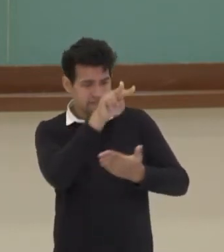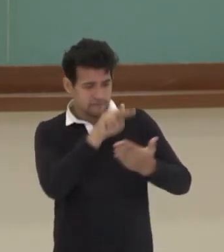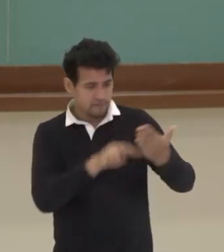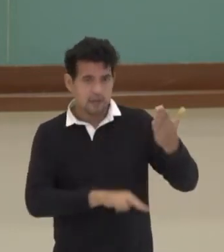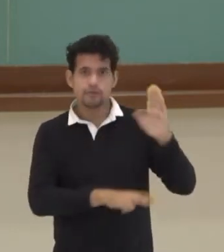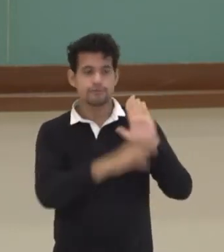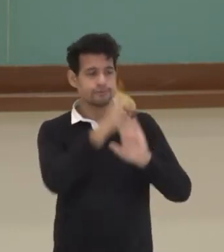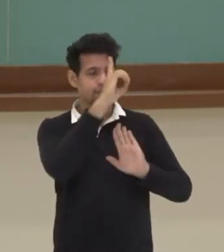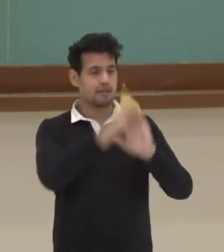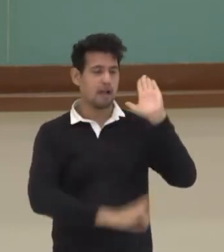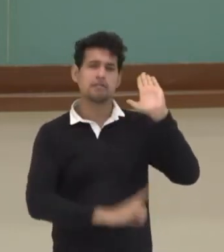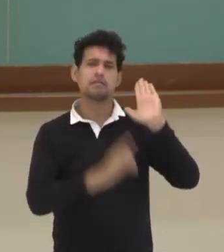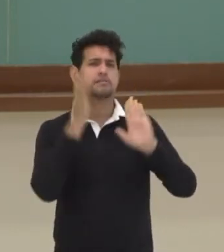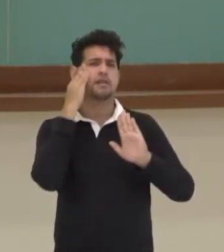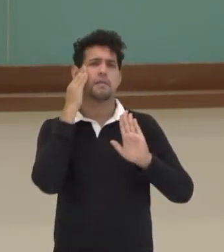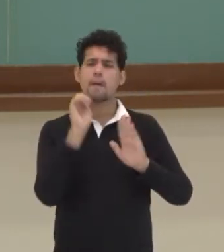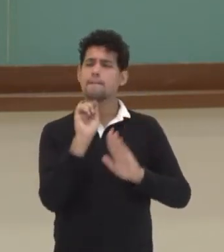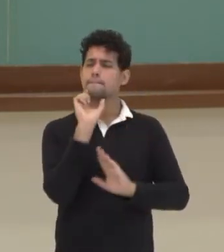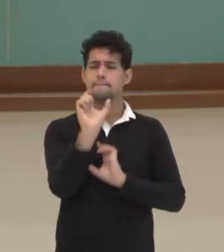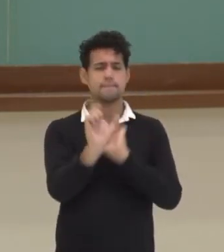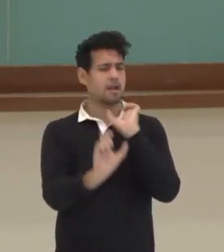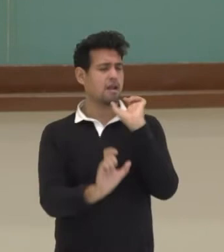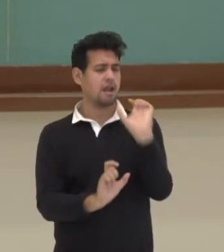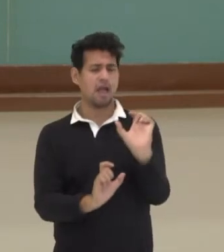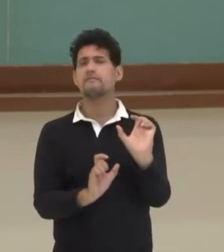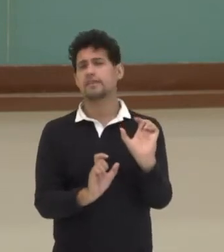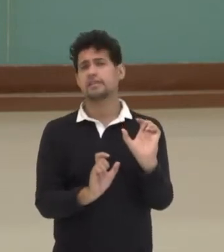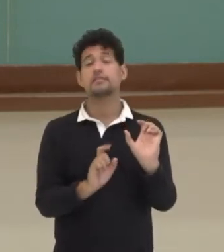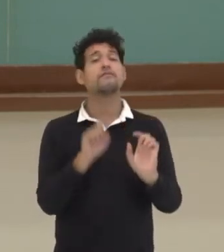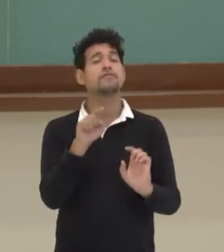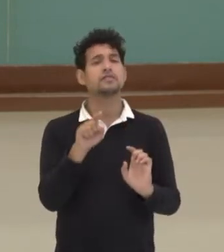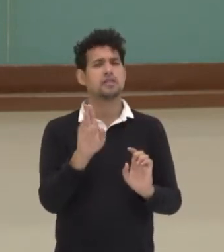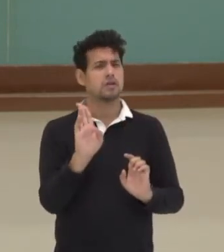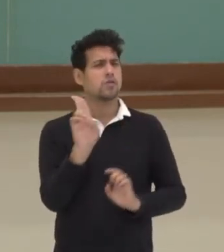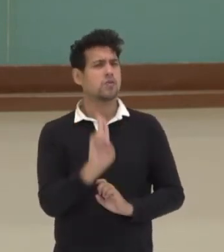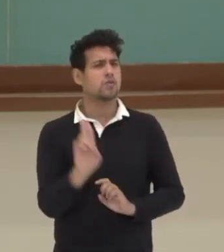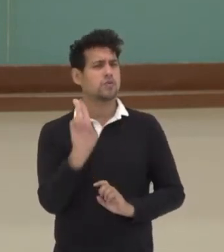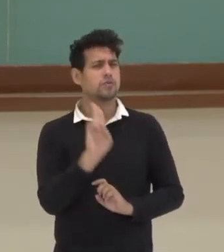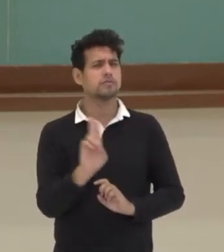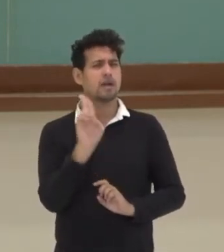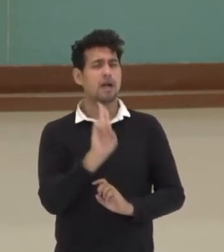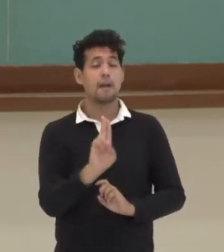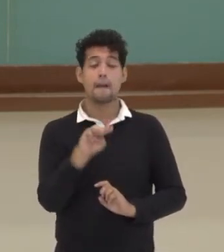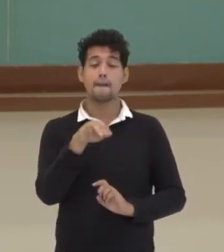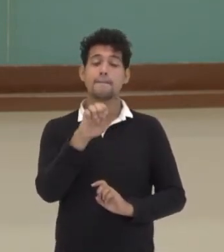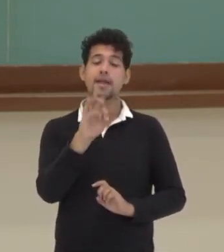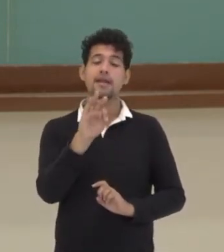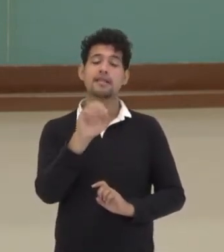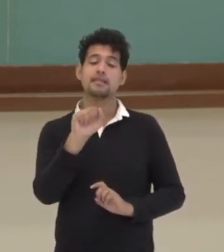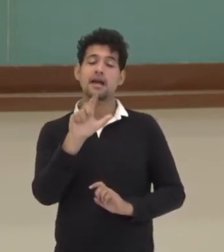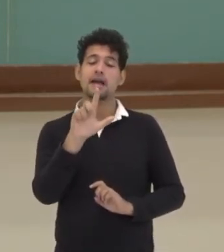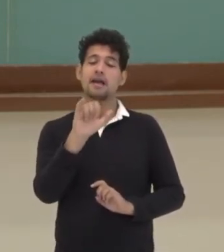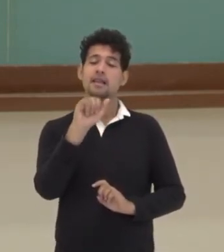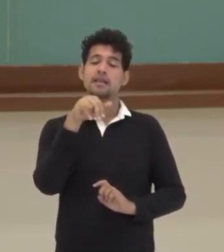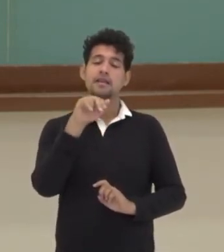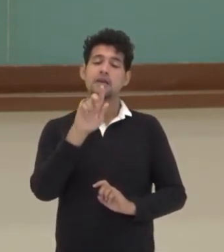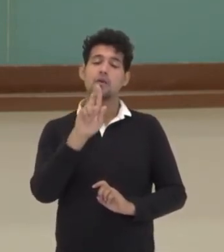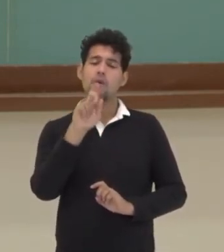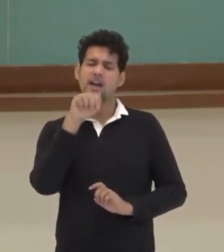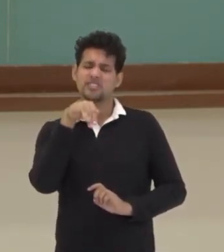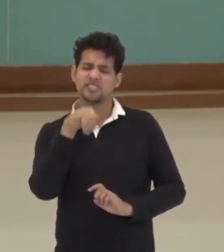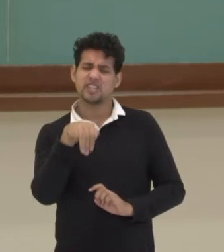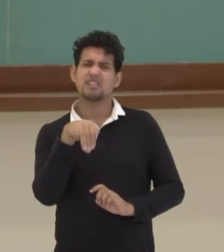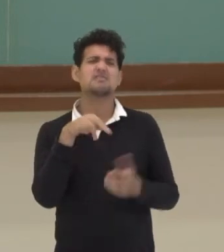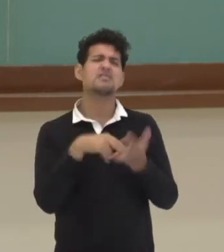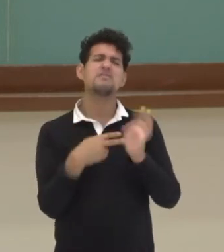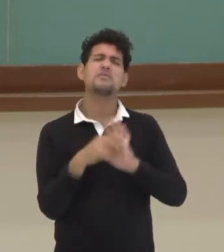quer saber o significado de uma palavra, por exemplo, você está usando a metalinguagem. E a metalinguagem, o que é?